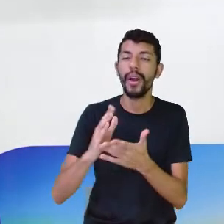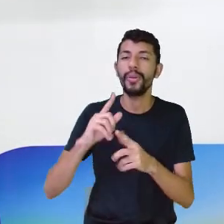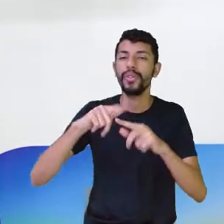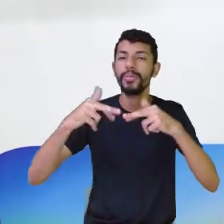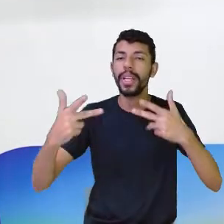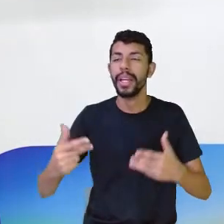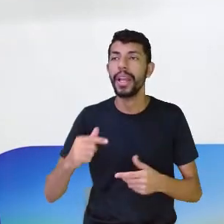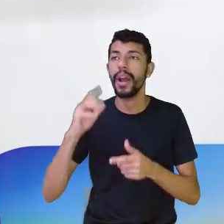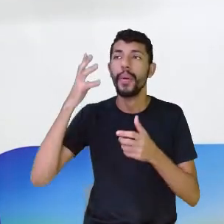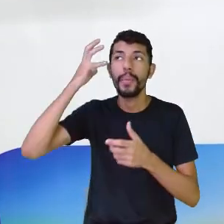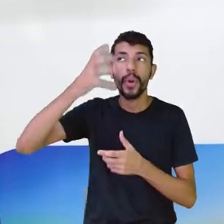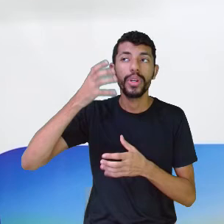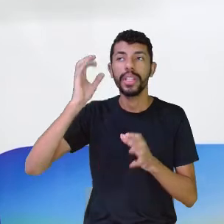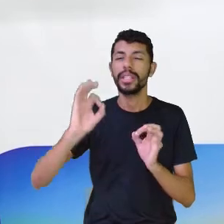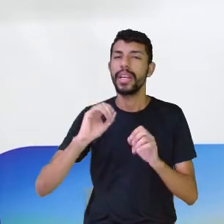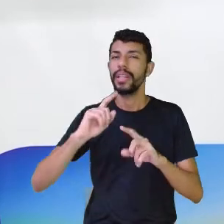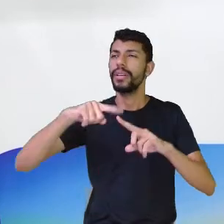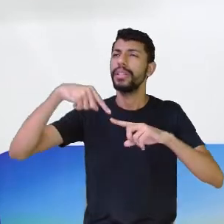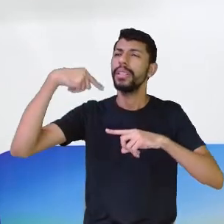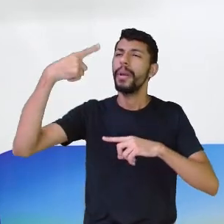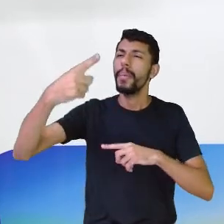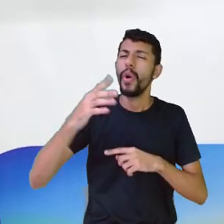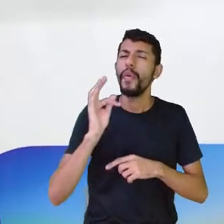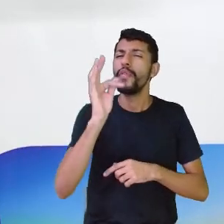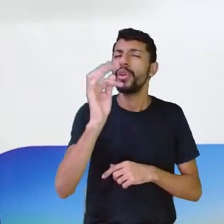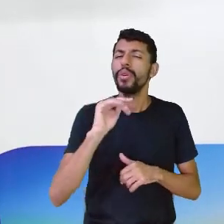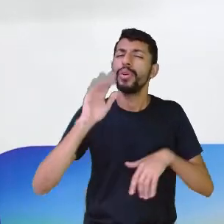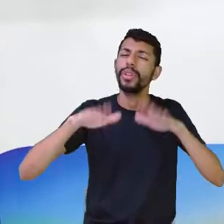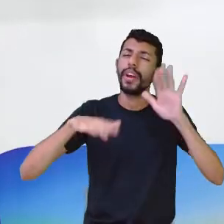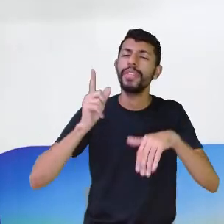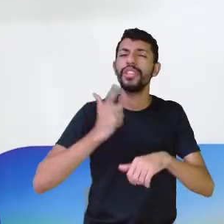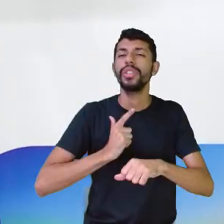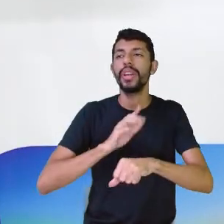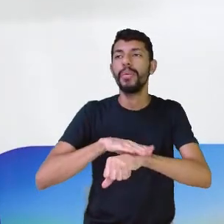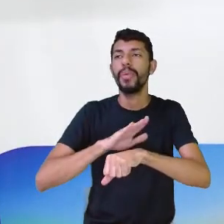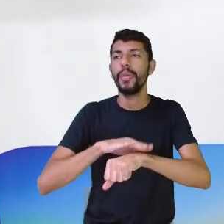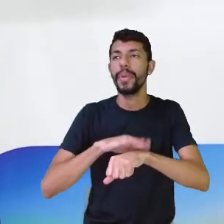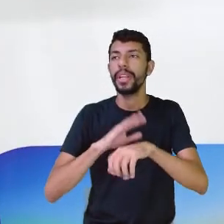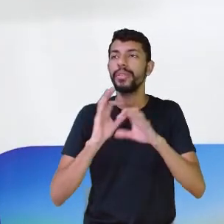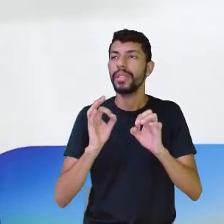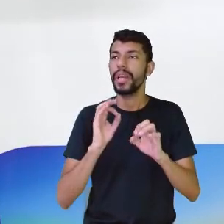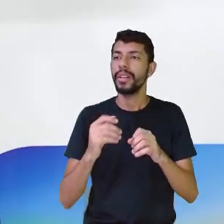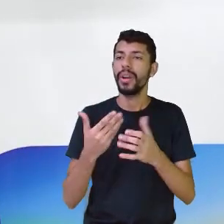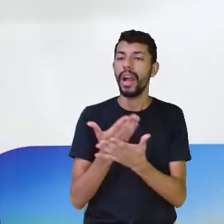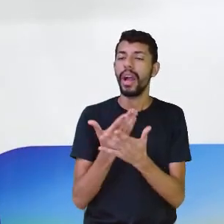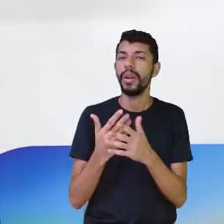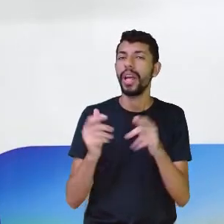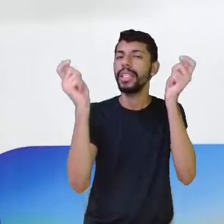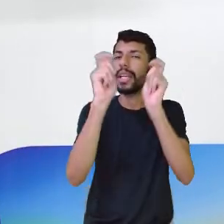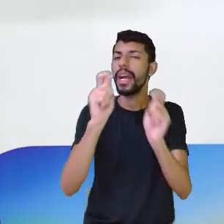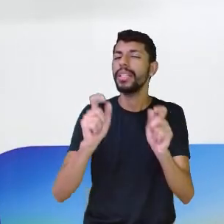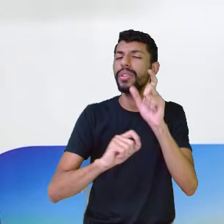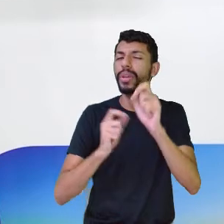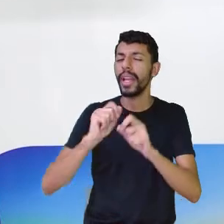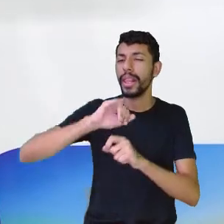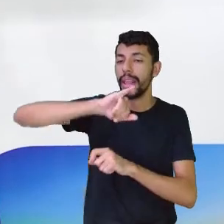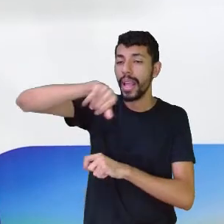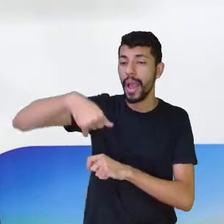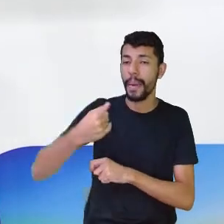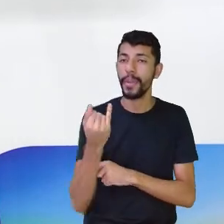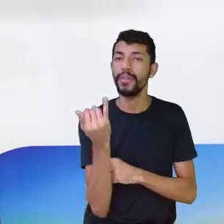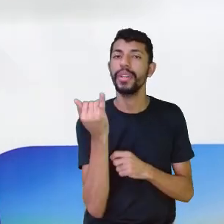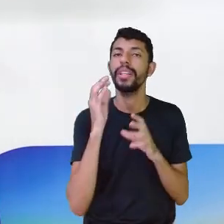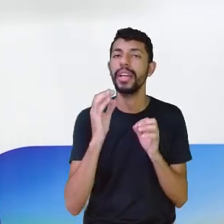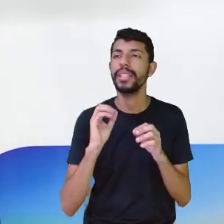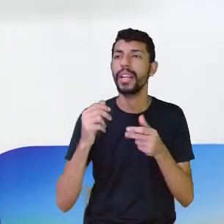instrumentos musicais. Inclusive, a gente vai provavelmente ter um momento desse numa aula de arte no futuro, de reaproveitar. Coisas